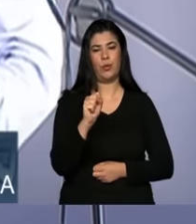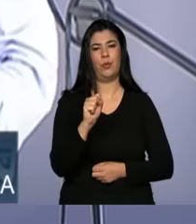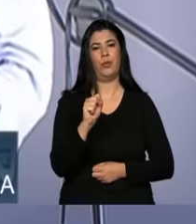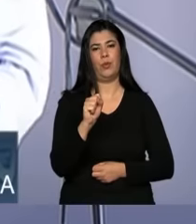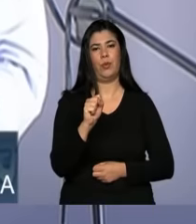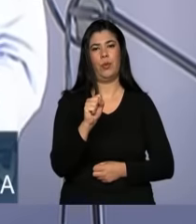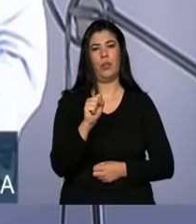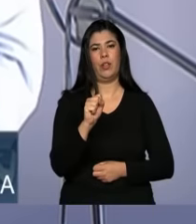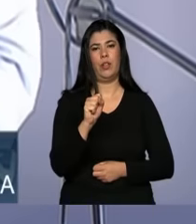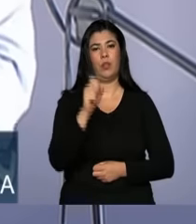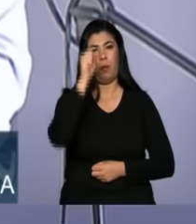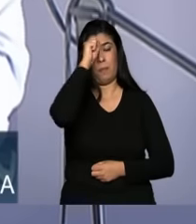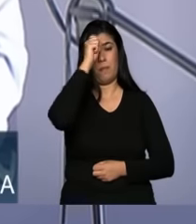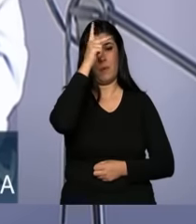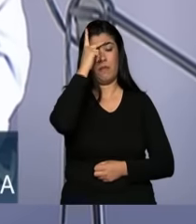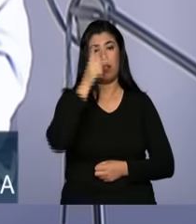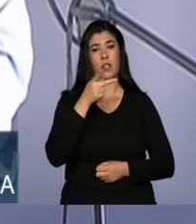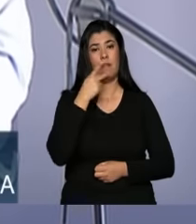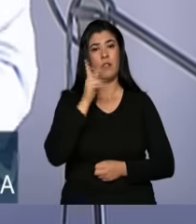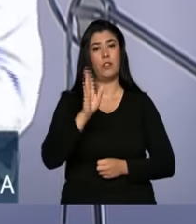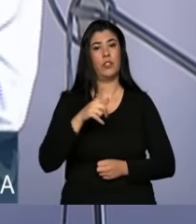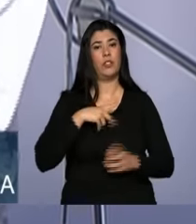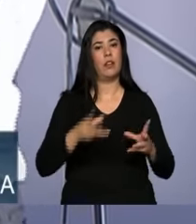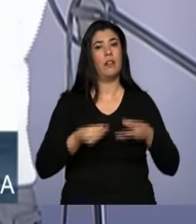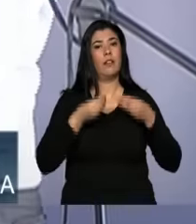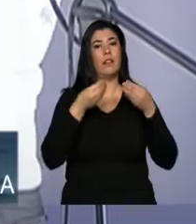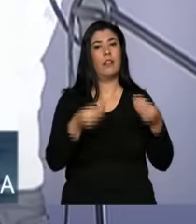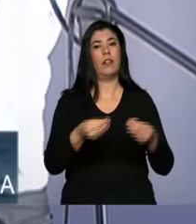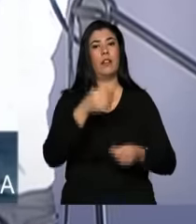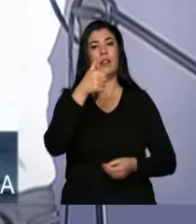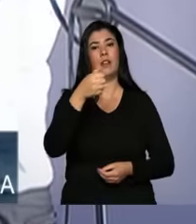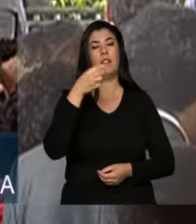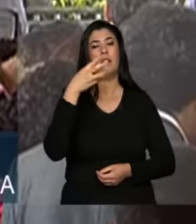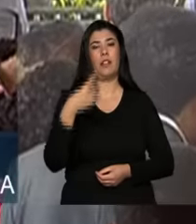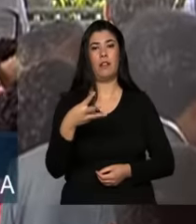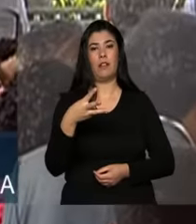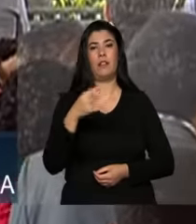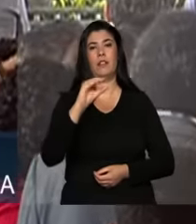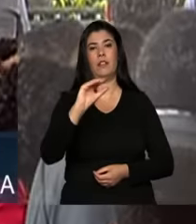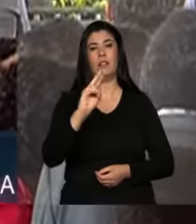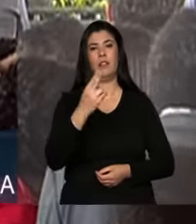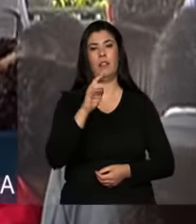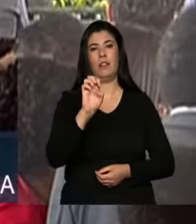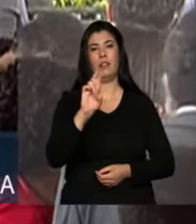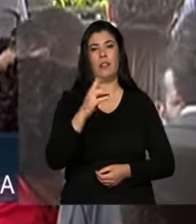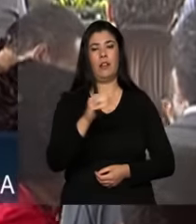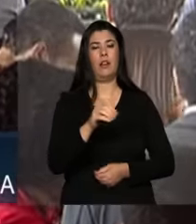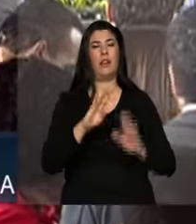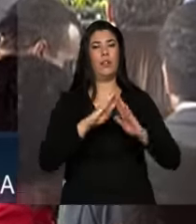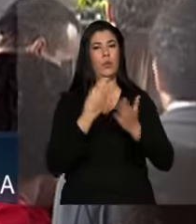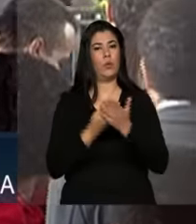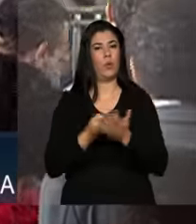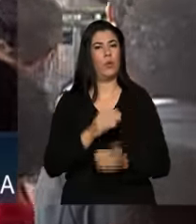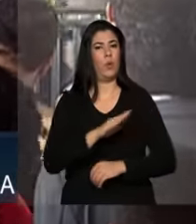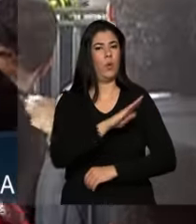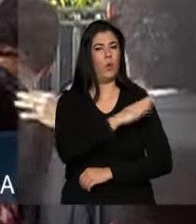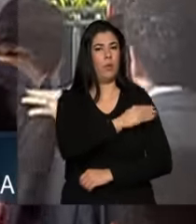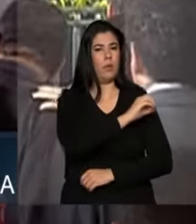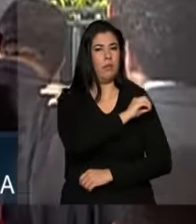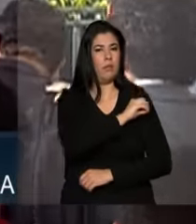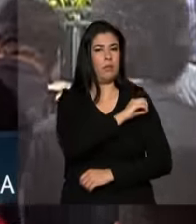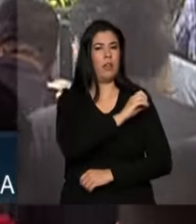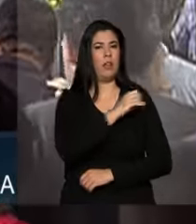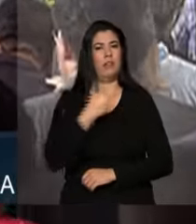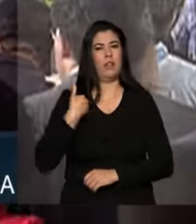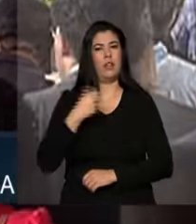afirmou que já entregou 13. Então, Isaac, eu quero lhe parabenizar por você estar tocando esse